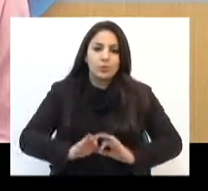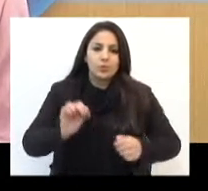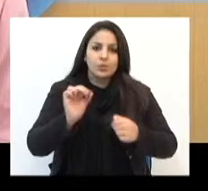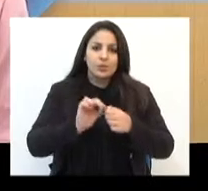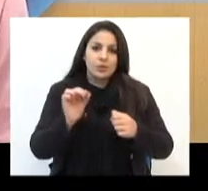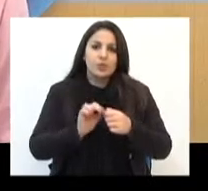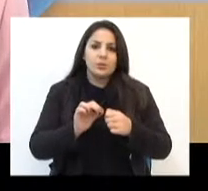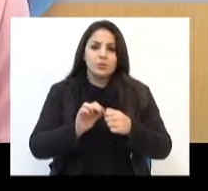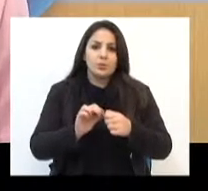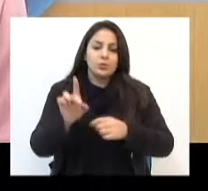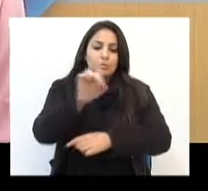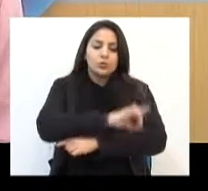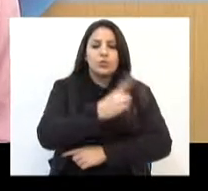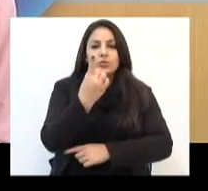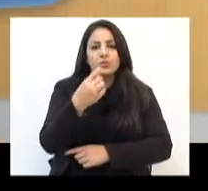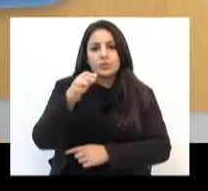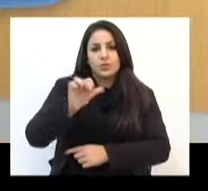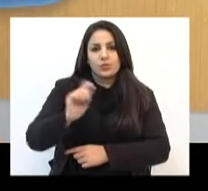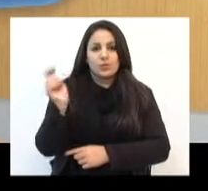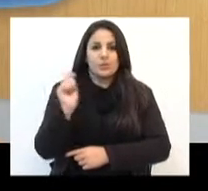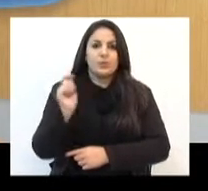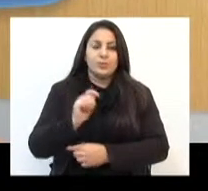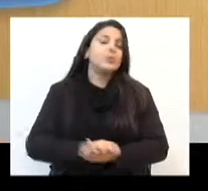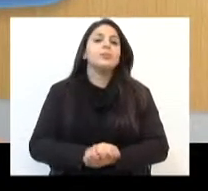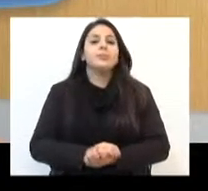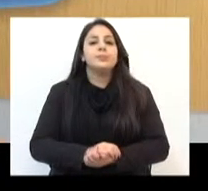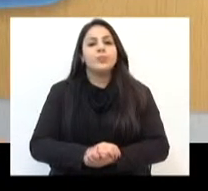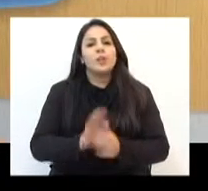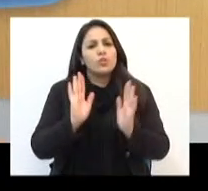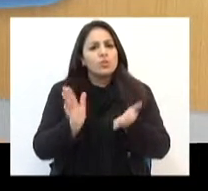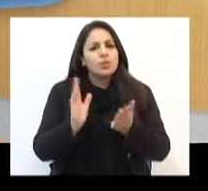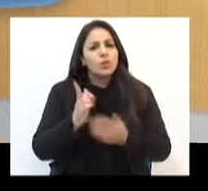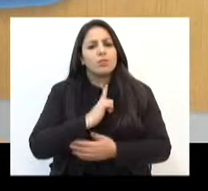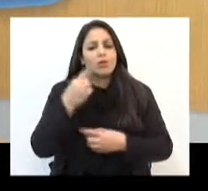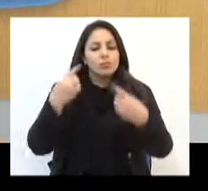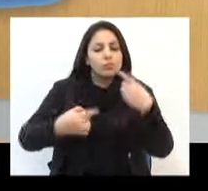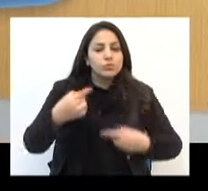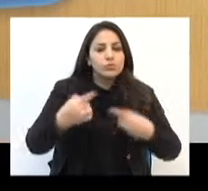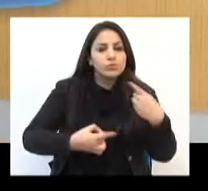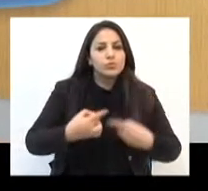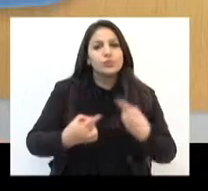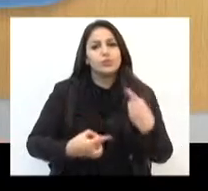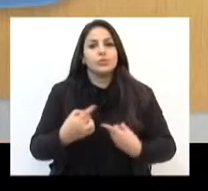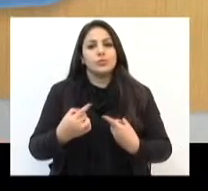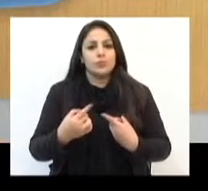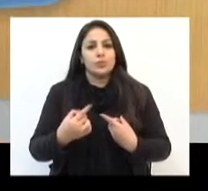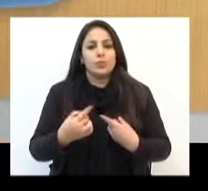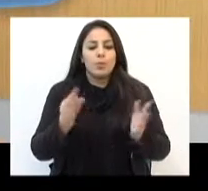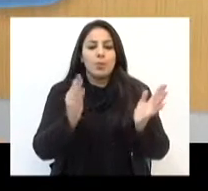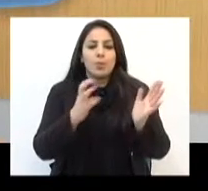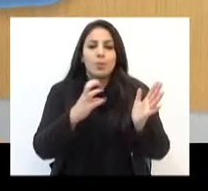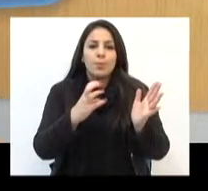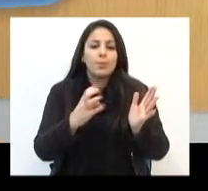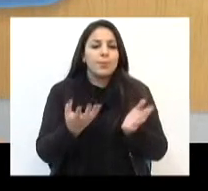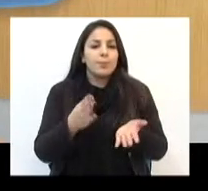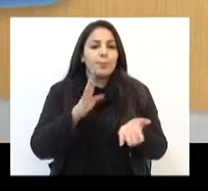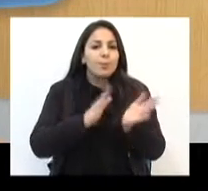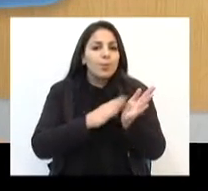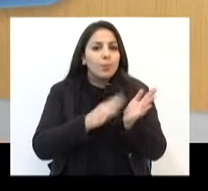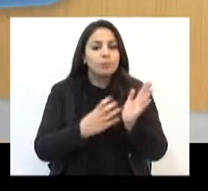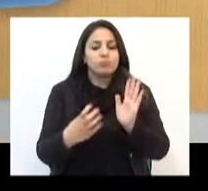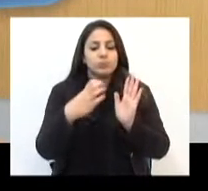ser incluídas no texto do Poder Executivo devem ser protocoladas até o dia 7 de agosto. As